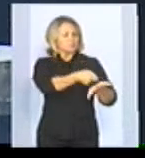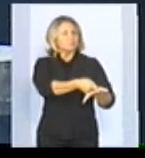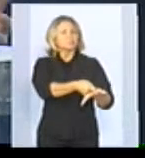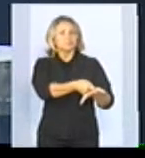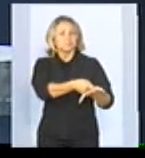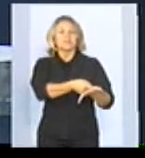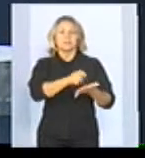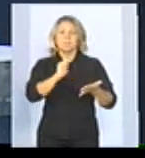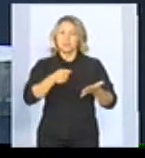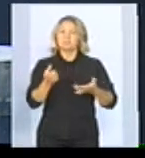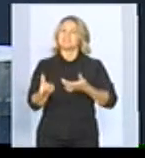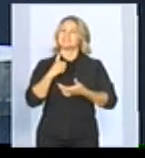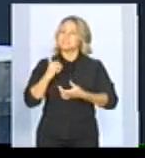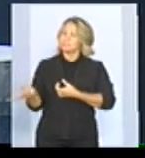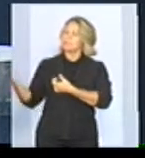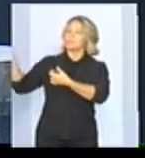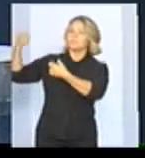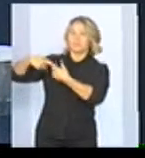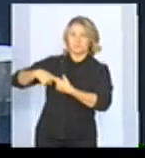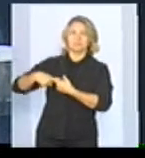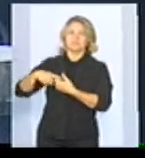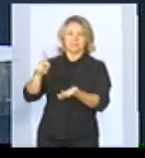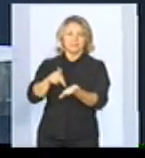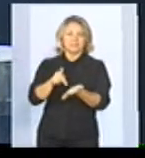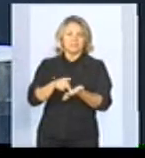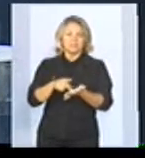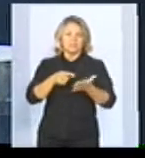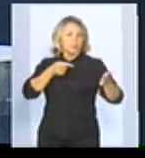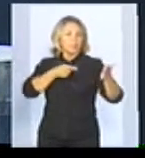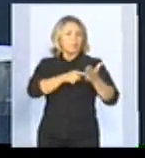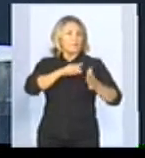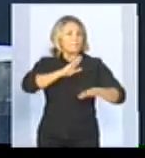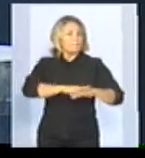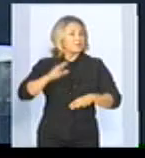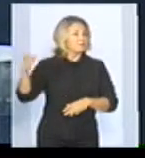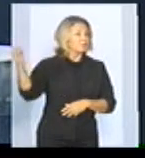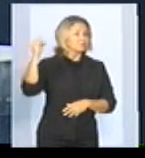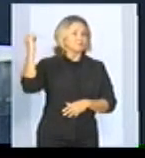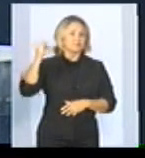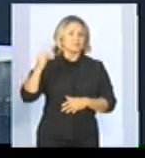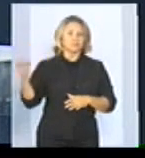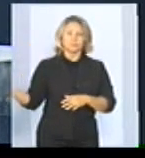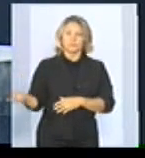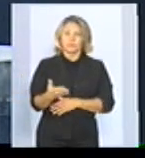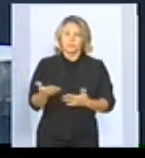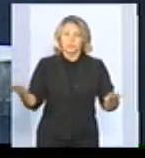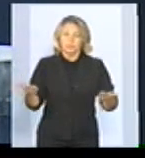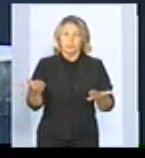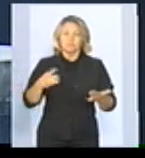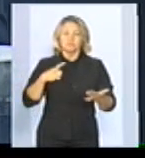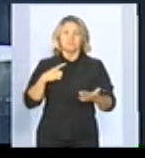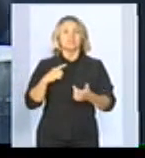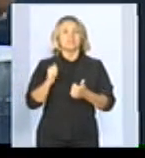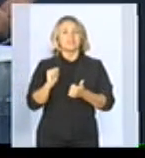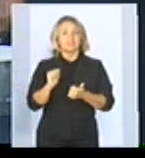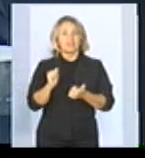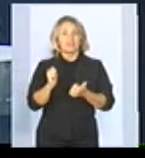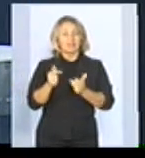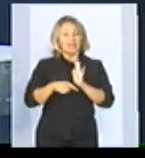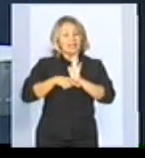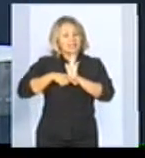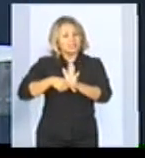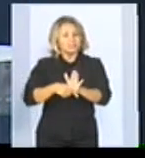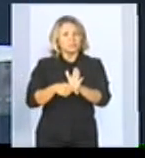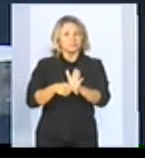possam gerar retornos então portanto um marco regulatório mais atualizado é alguma coisa que veio corrigir até algumas assimetrias Que